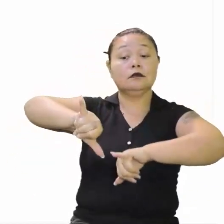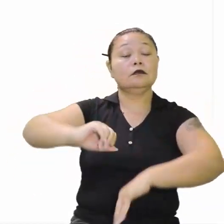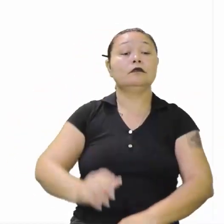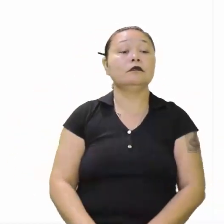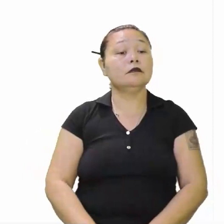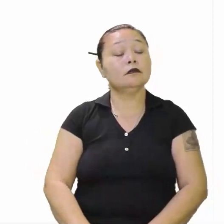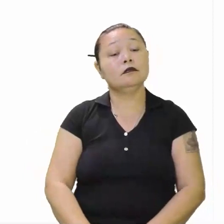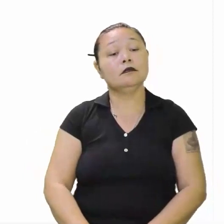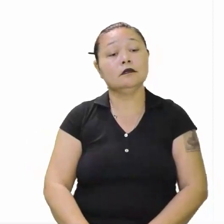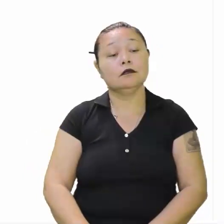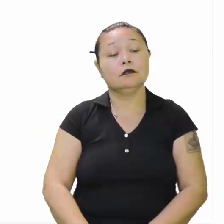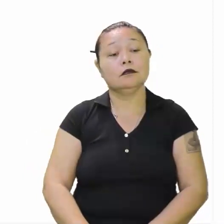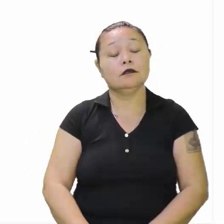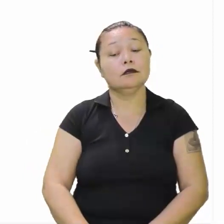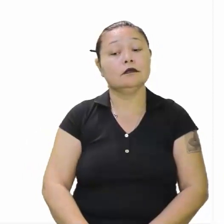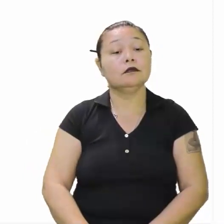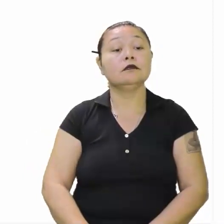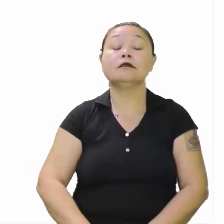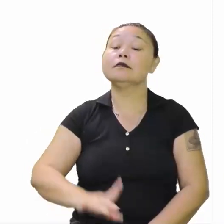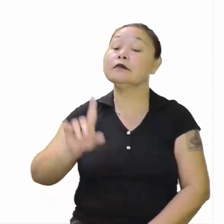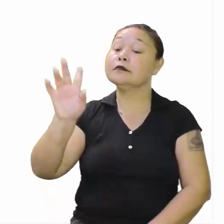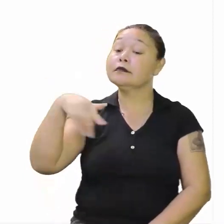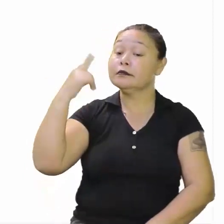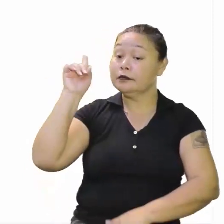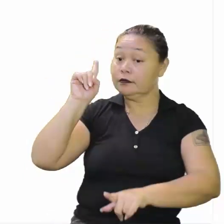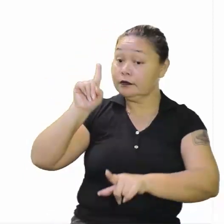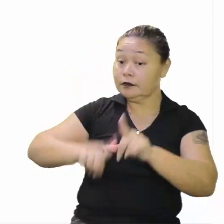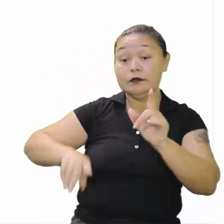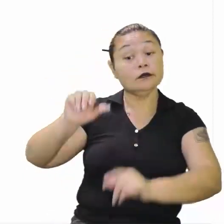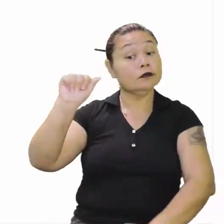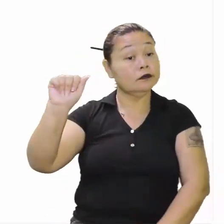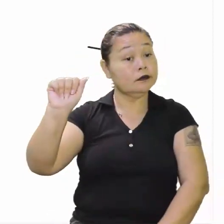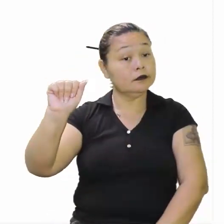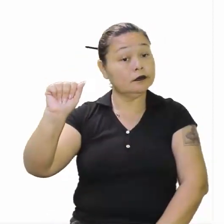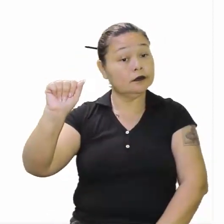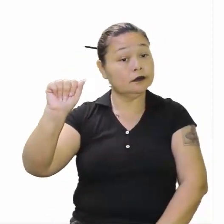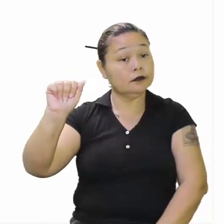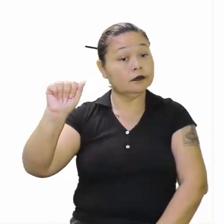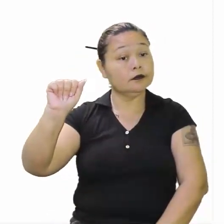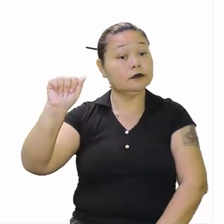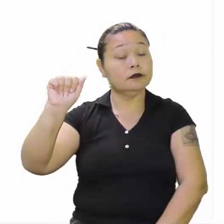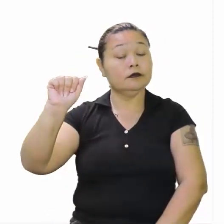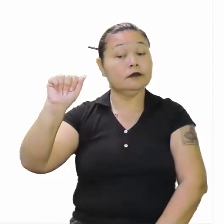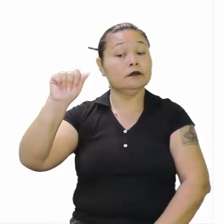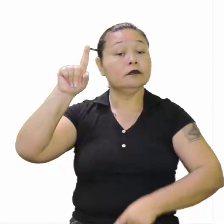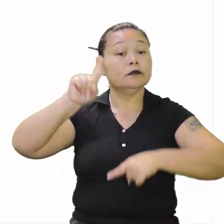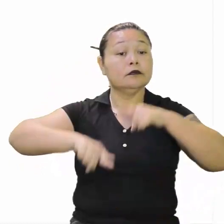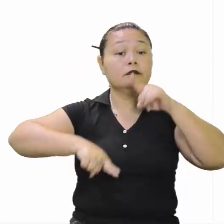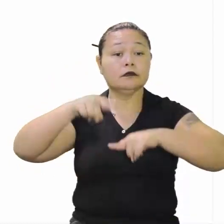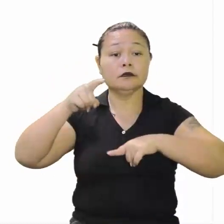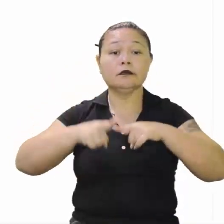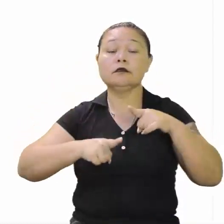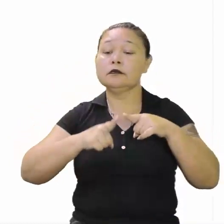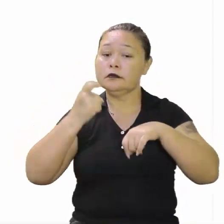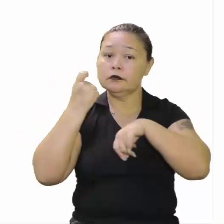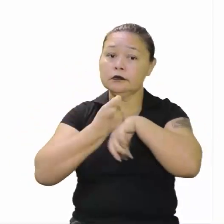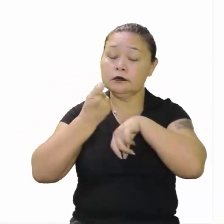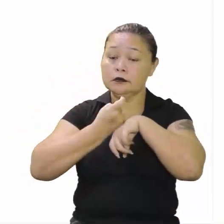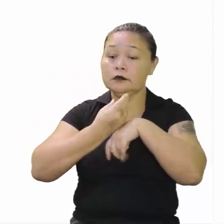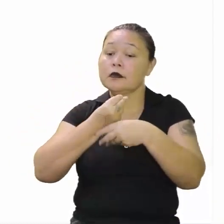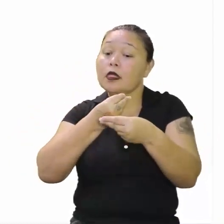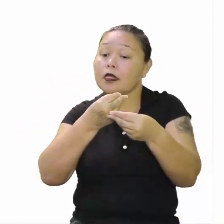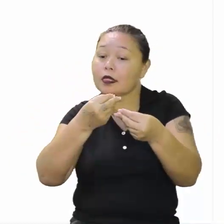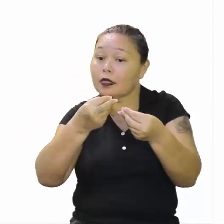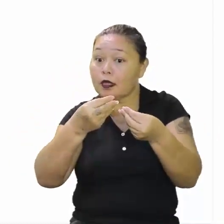química? Será que é a letra A, os materiais que são resistentes à